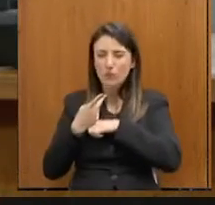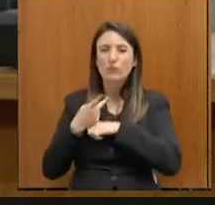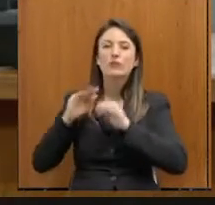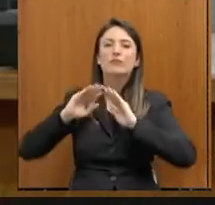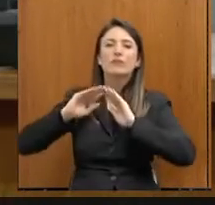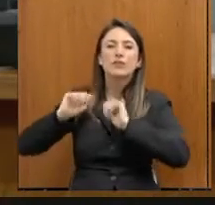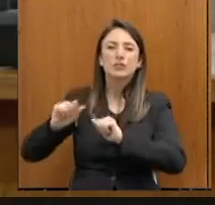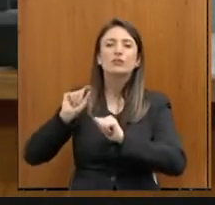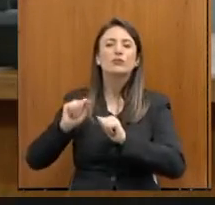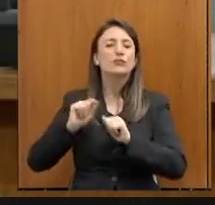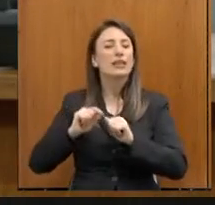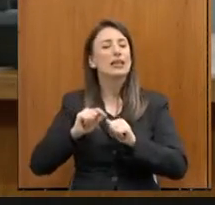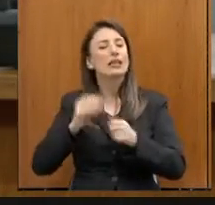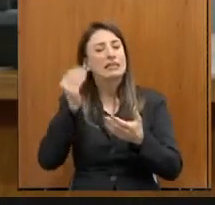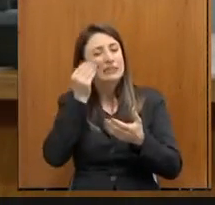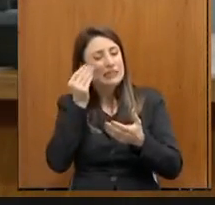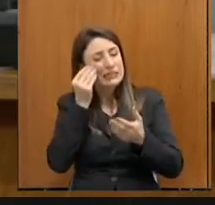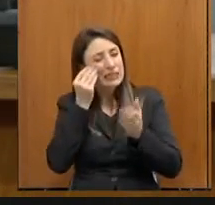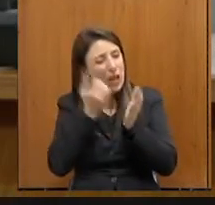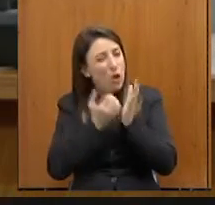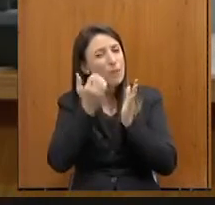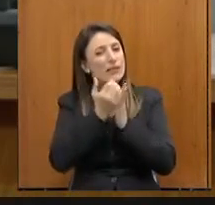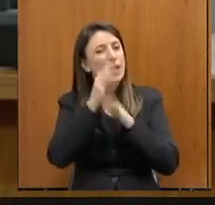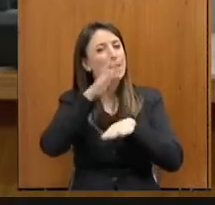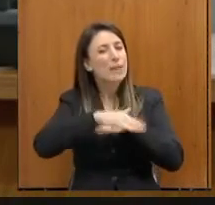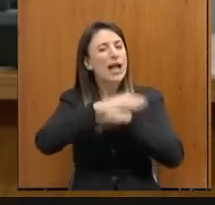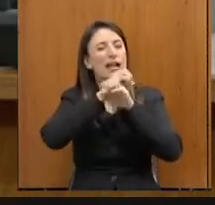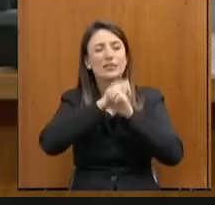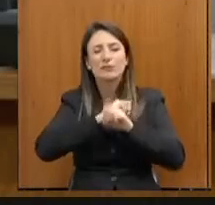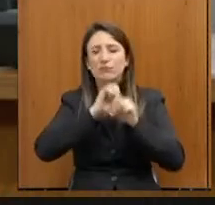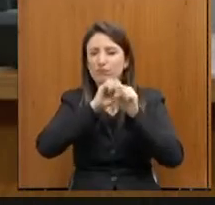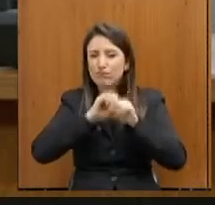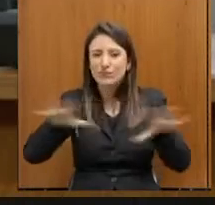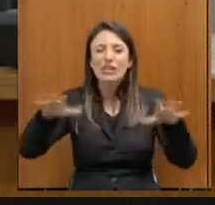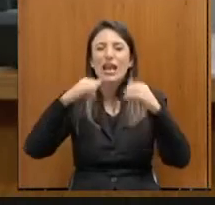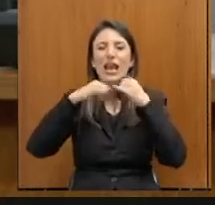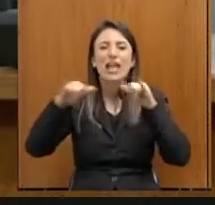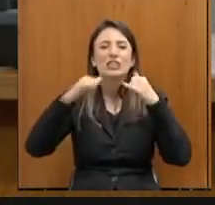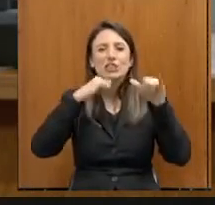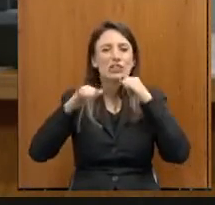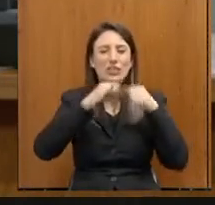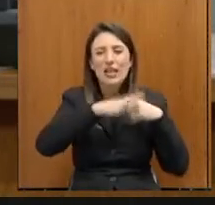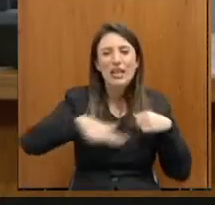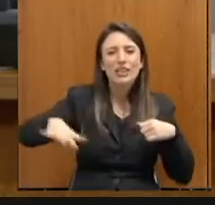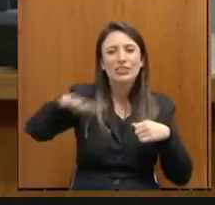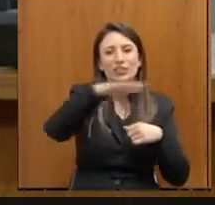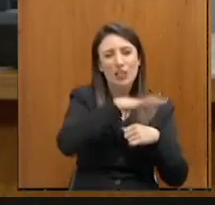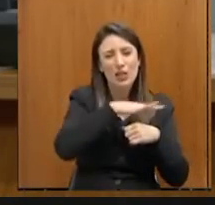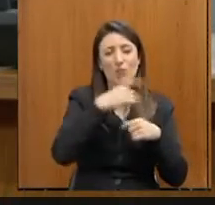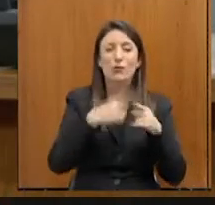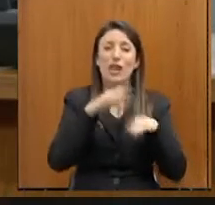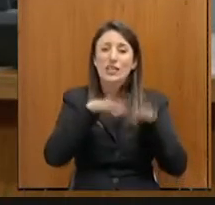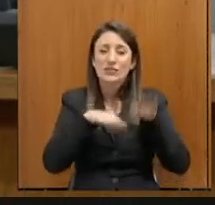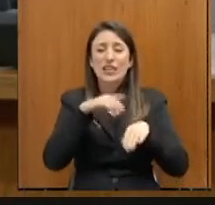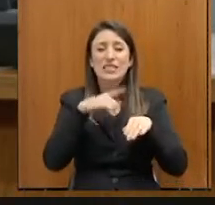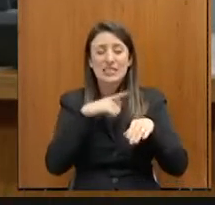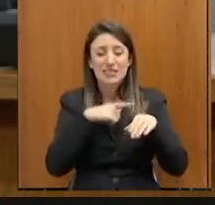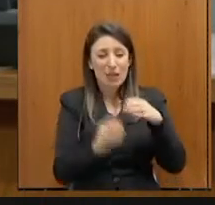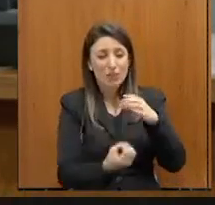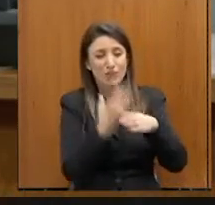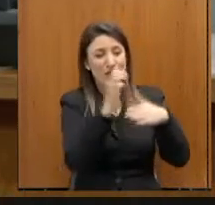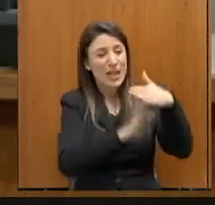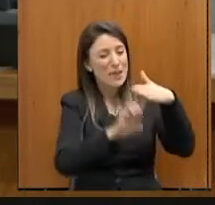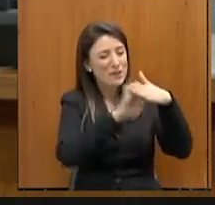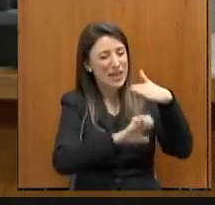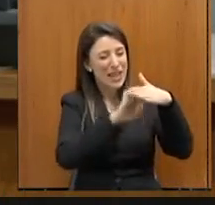na sua região possa aumentar para que empresas que muitas vezes que instalam e começa a funcionar no